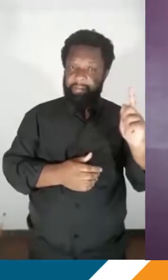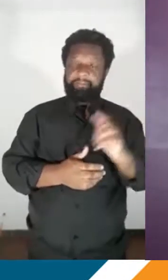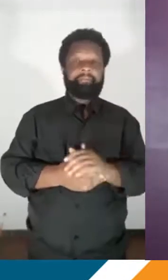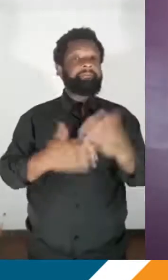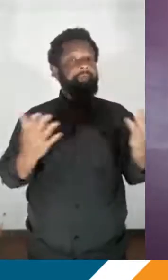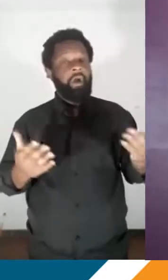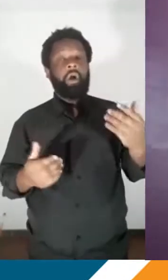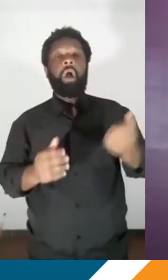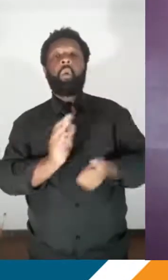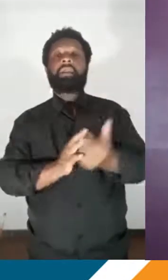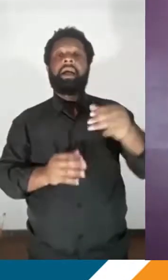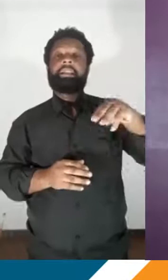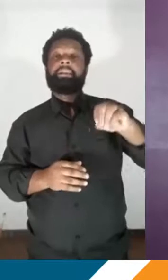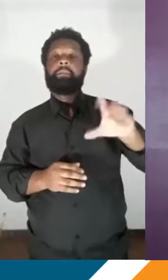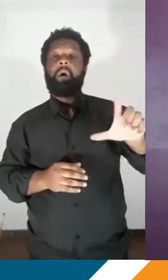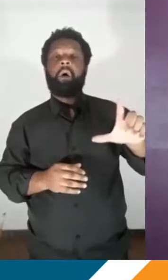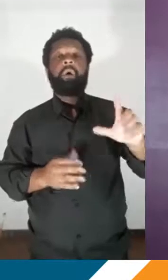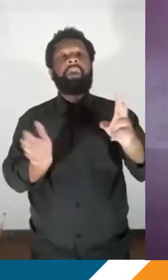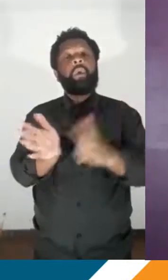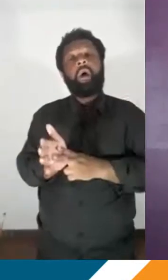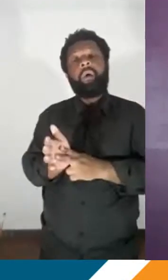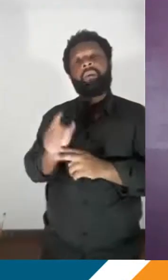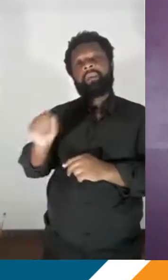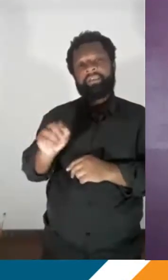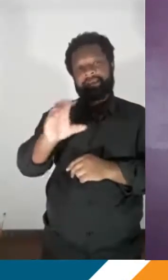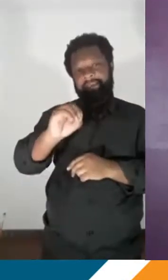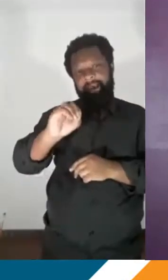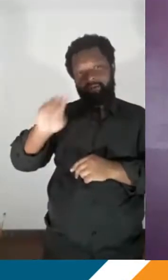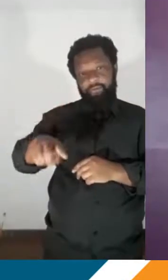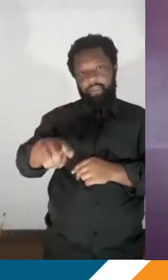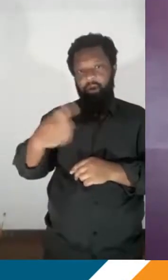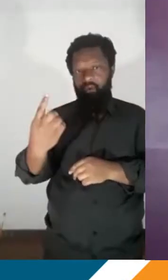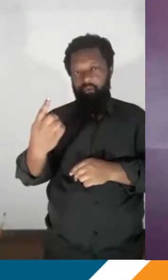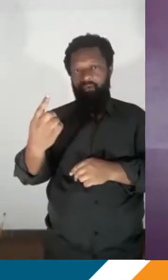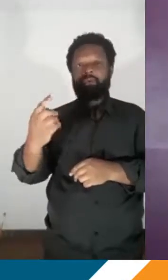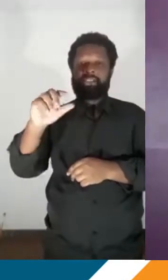10 gramas. Então, o número de mols aqui vai ser igual a